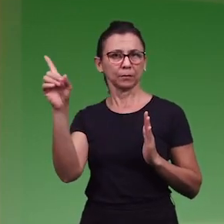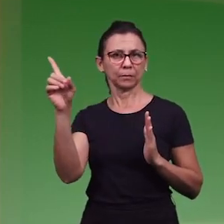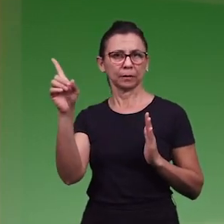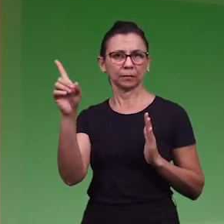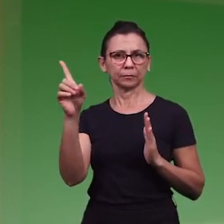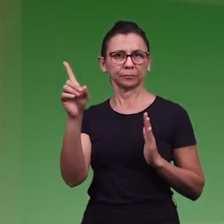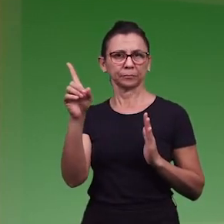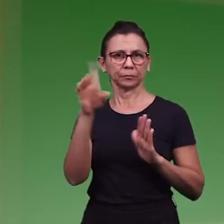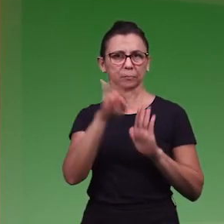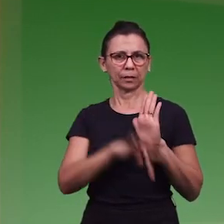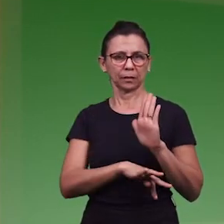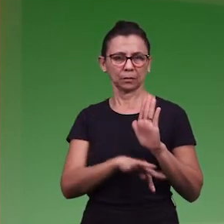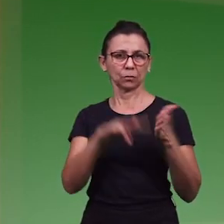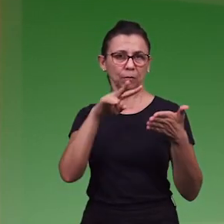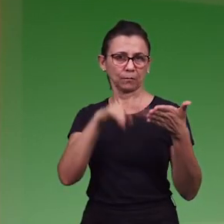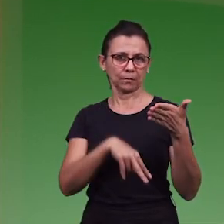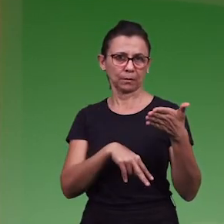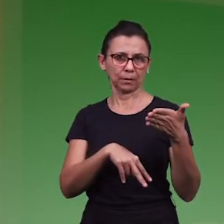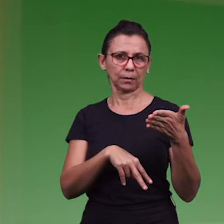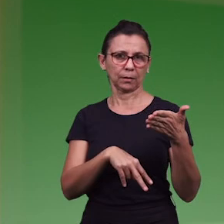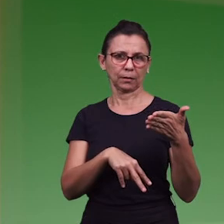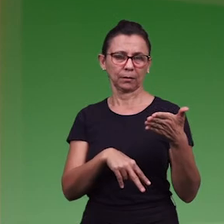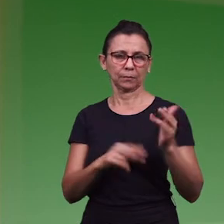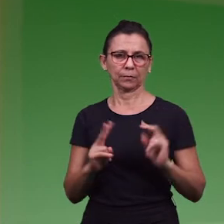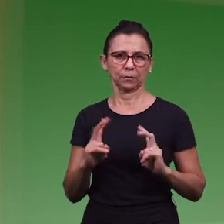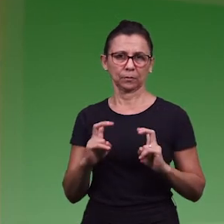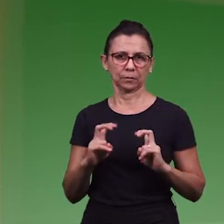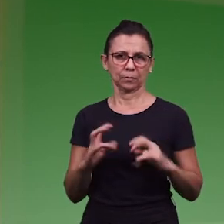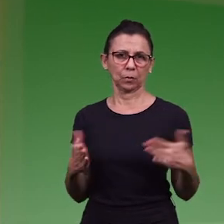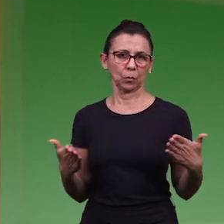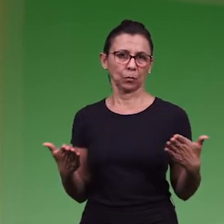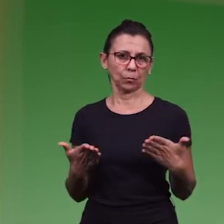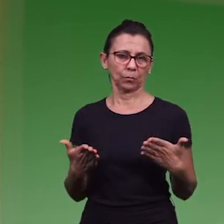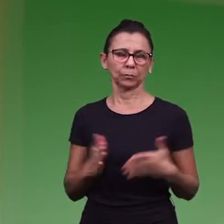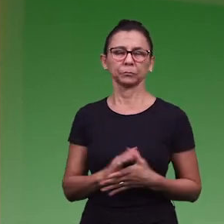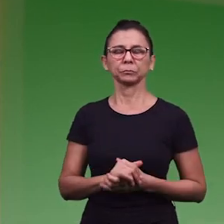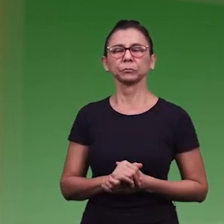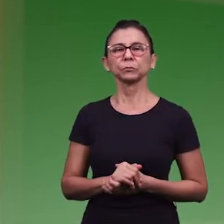ler o texto base para nós, para esse tema de hoje,